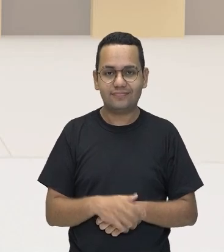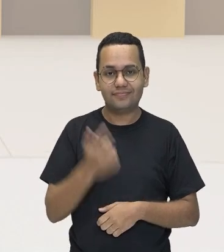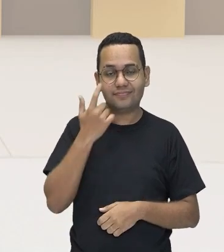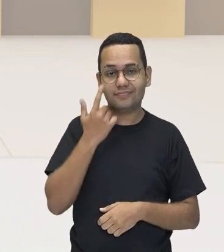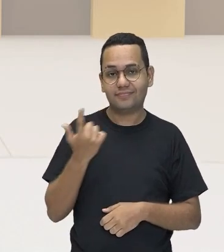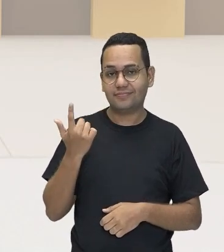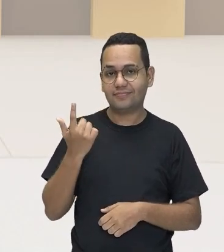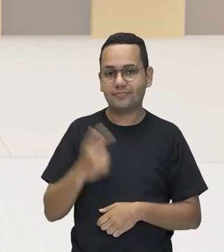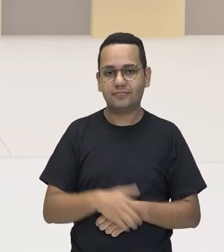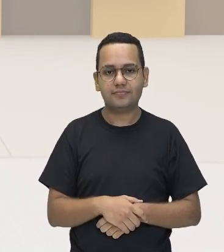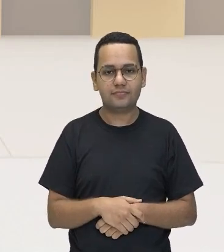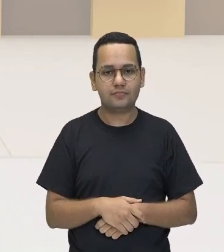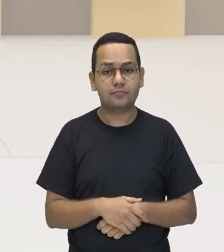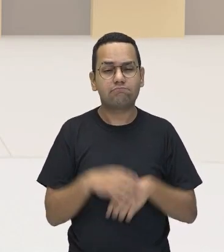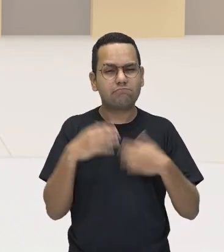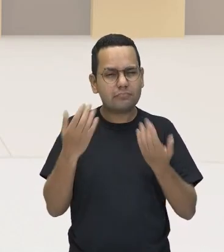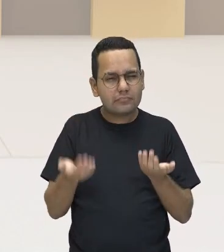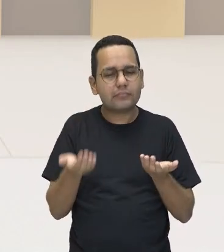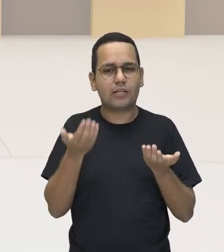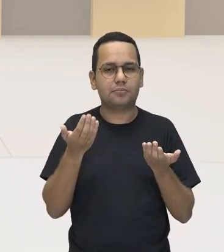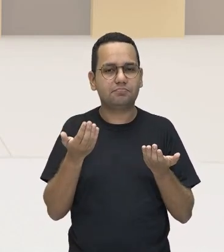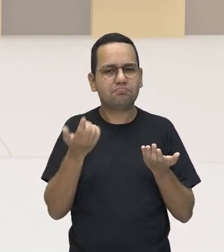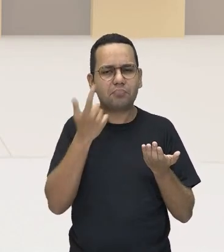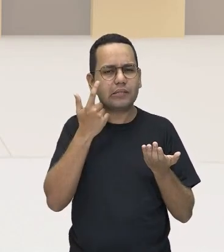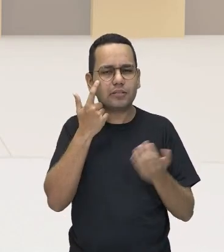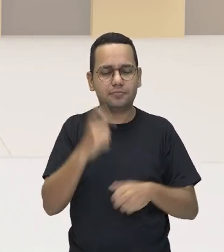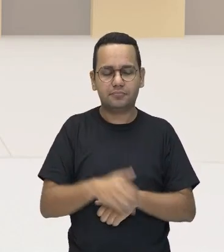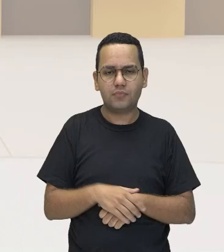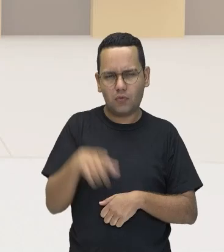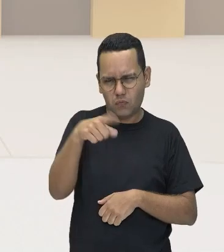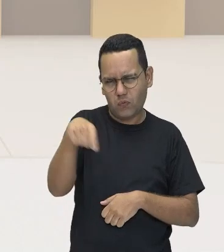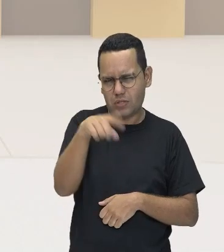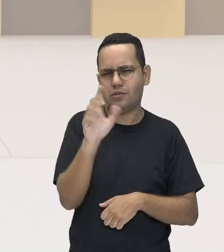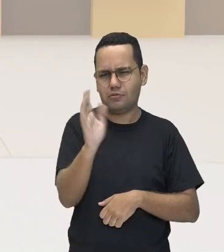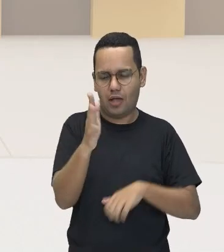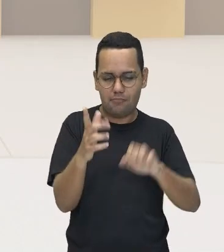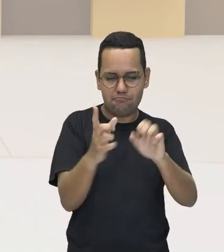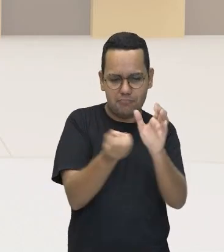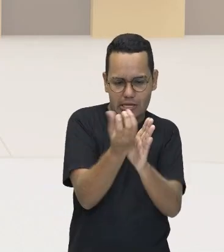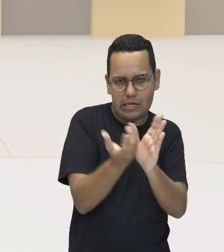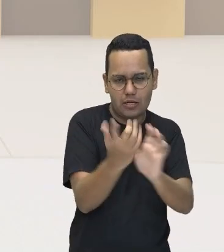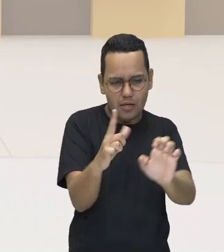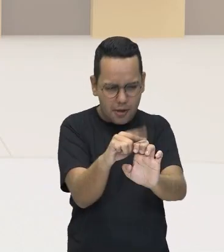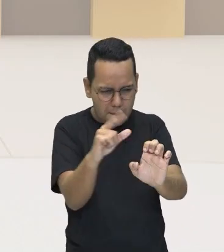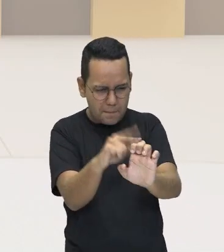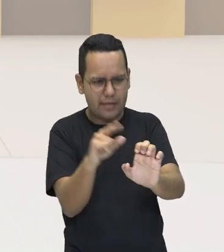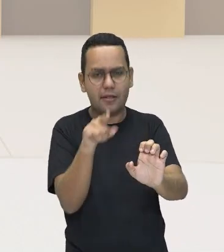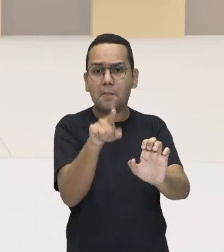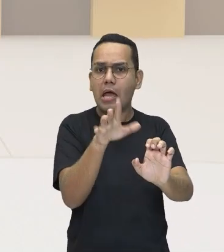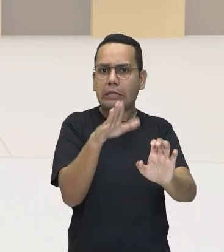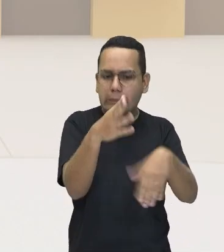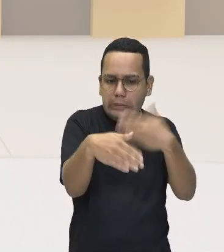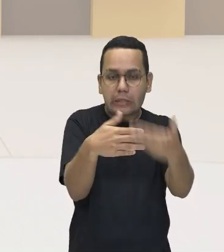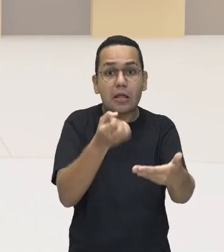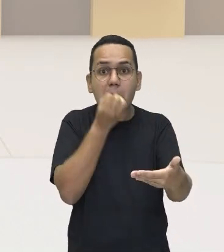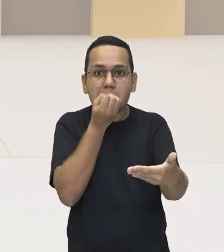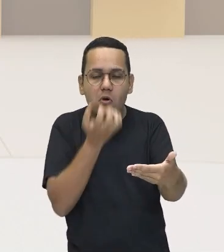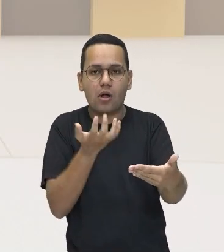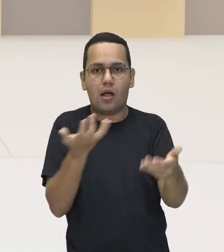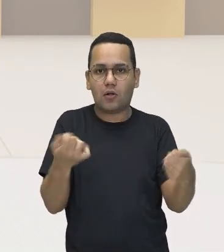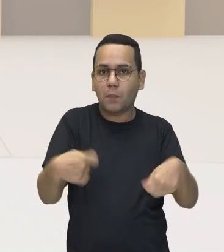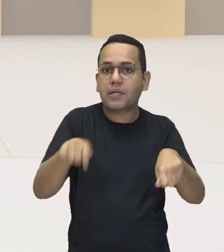você está empreendendo, né? O seu empreendimento está indo aí bem legal e agora é o monitoramento